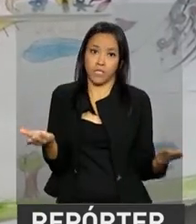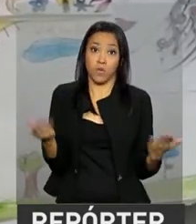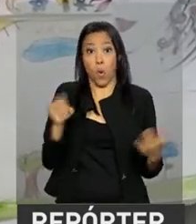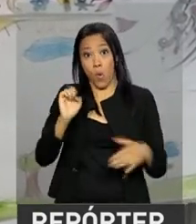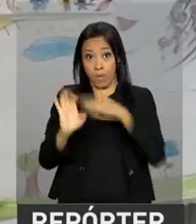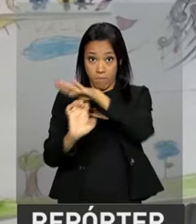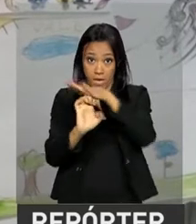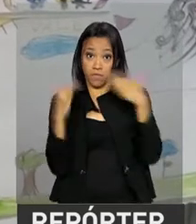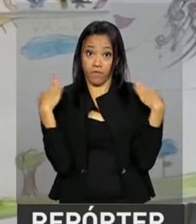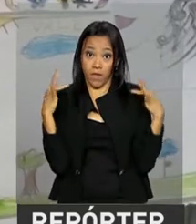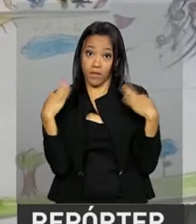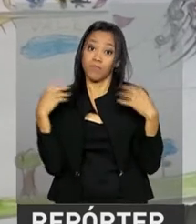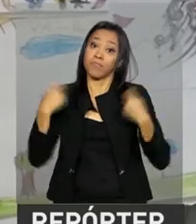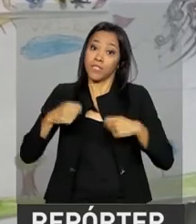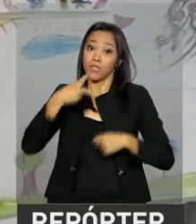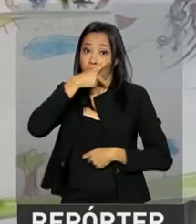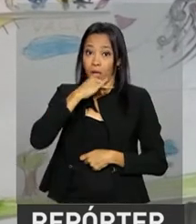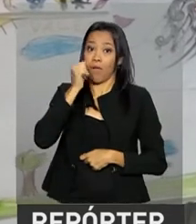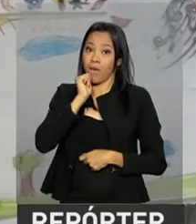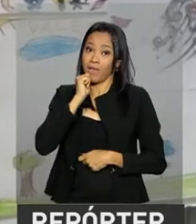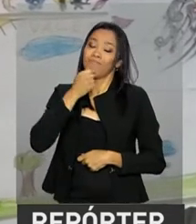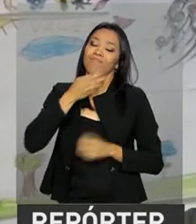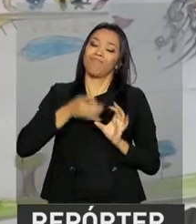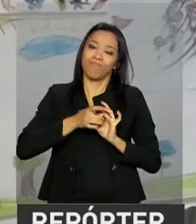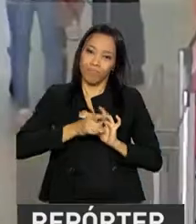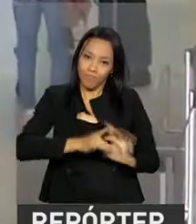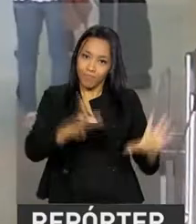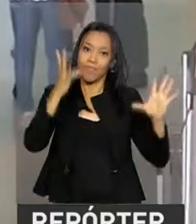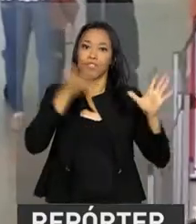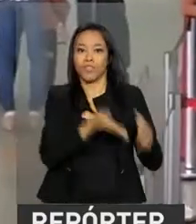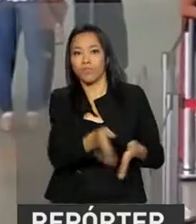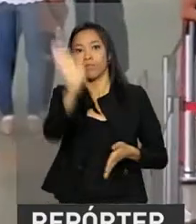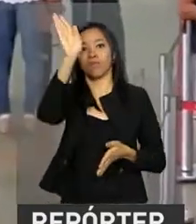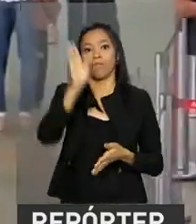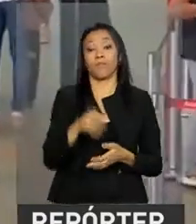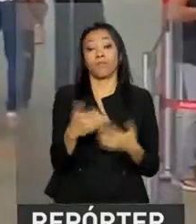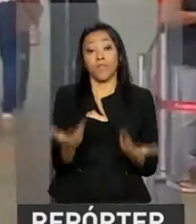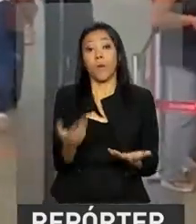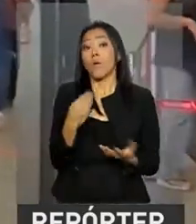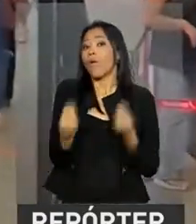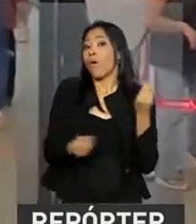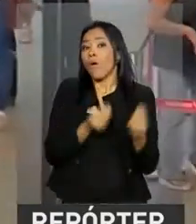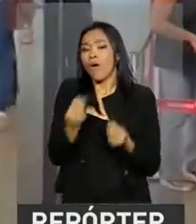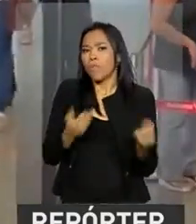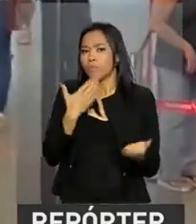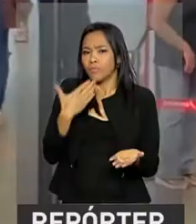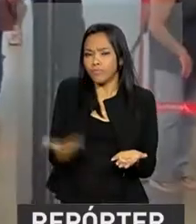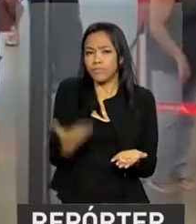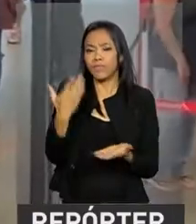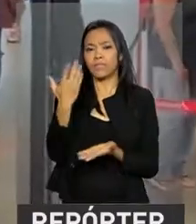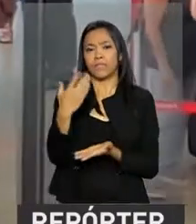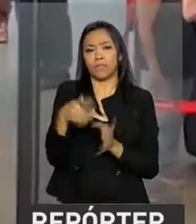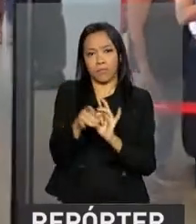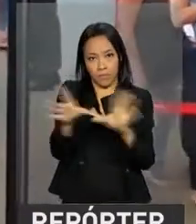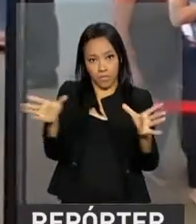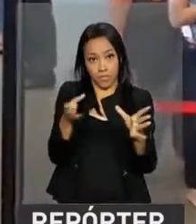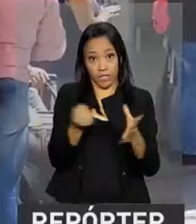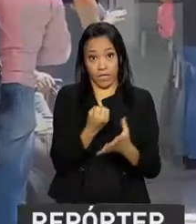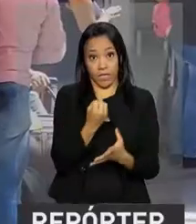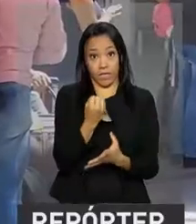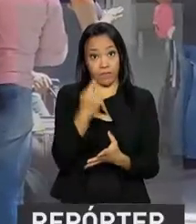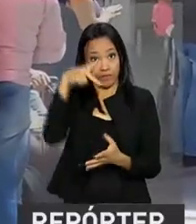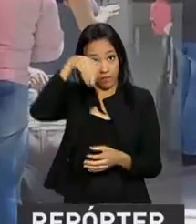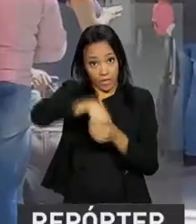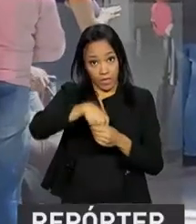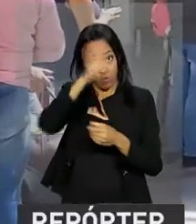viagem, ambos os pais terão que autorizar essa viagem. Para requerer a autorização de viagem nacional para